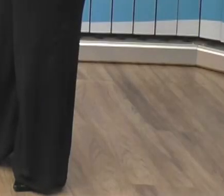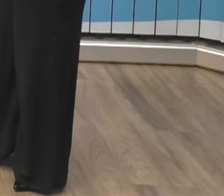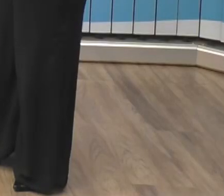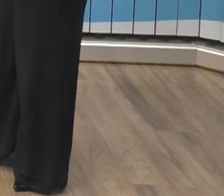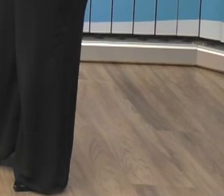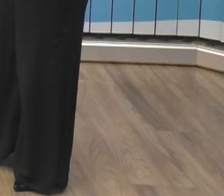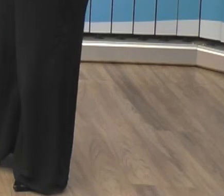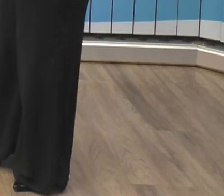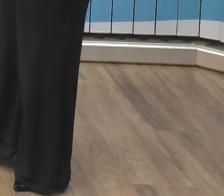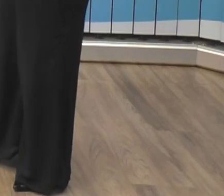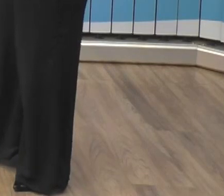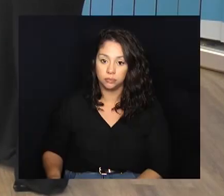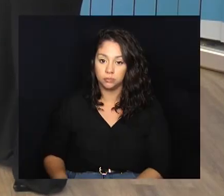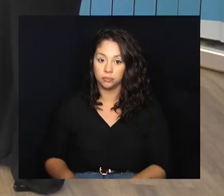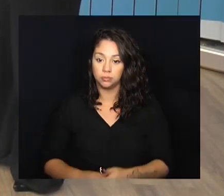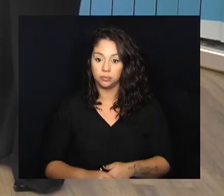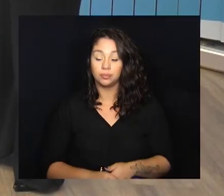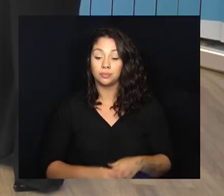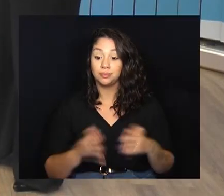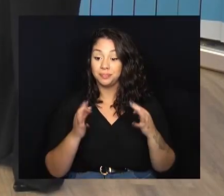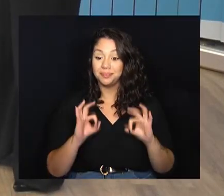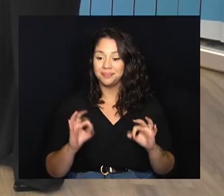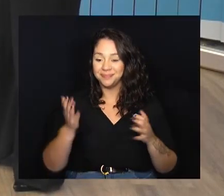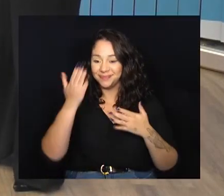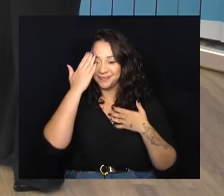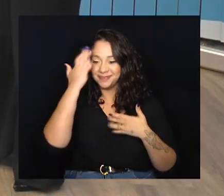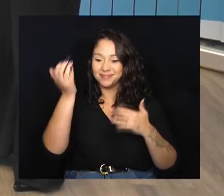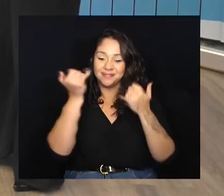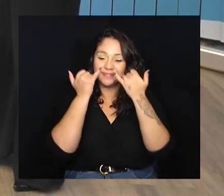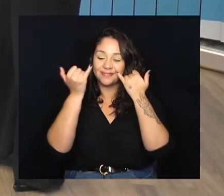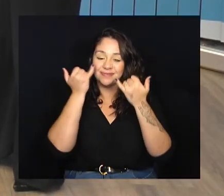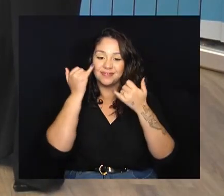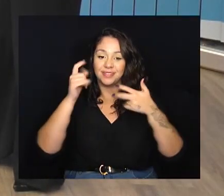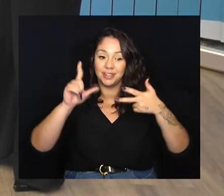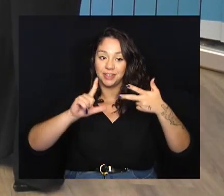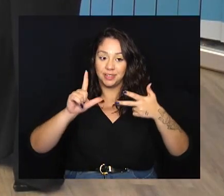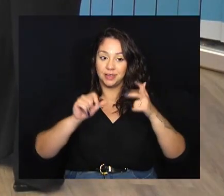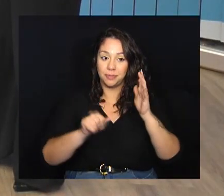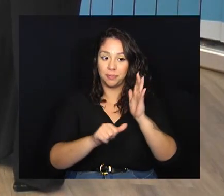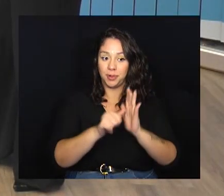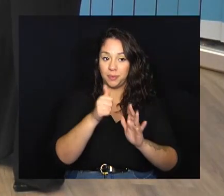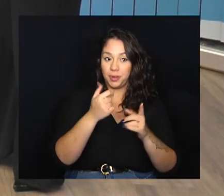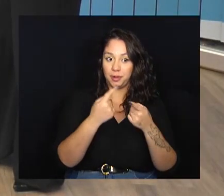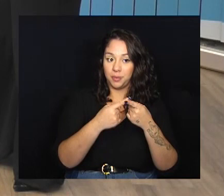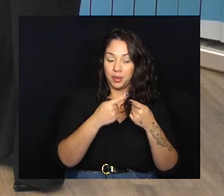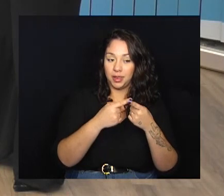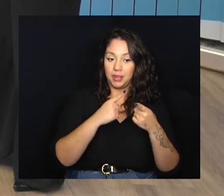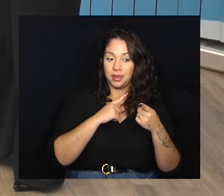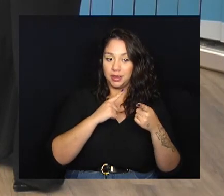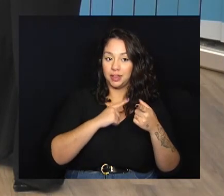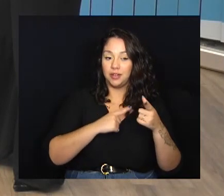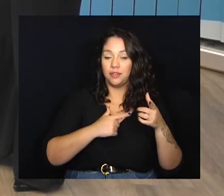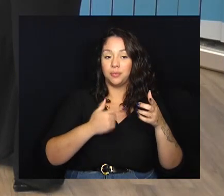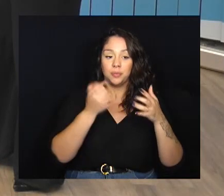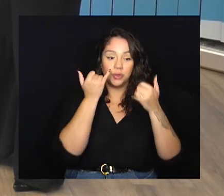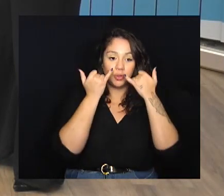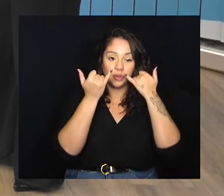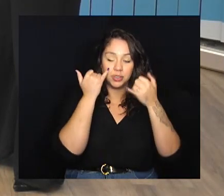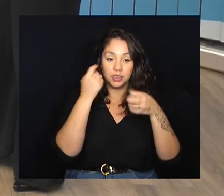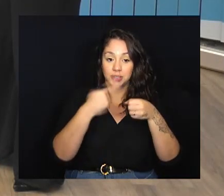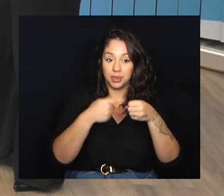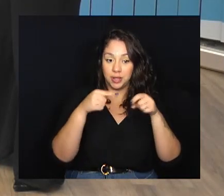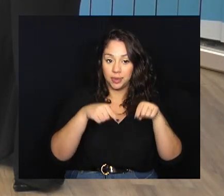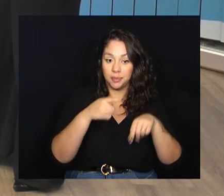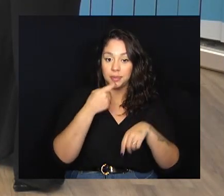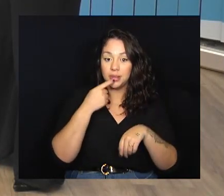Tá certo então abriu Muito obrigado pelas notícias do Legislativo primeiro com as notícias da Metrópole de Campinas agora com tudo o que